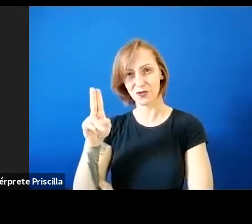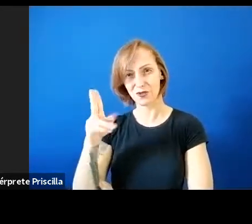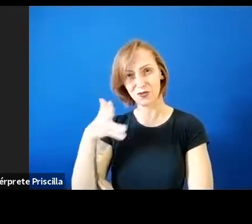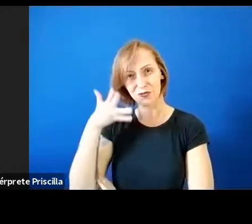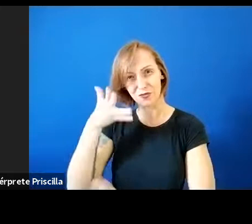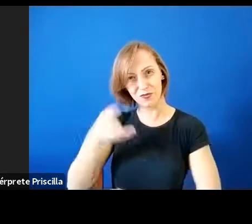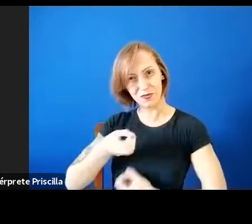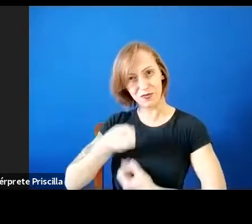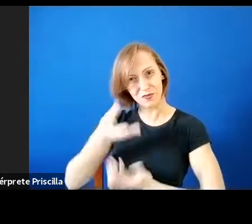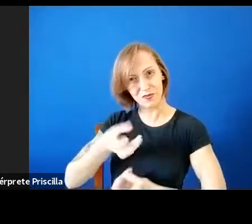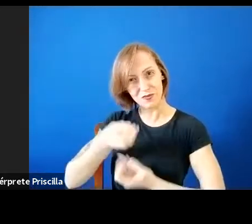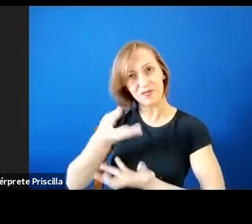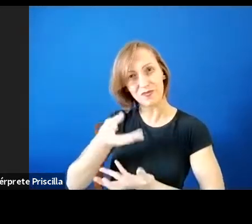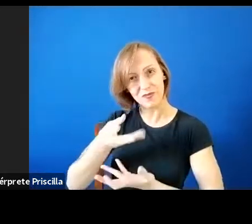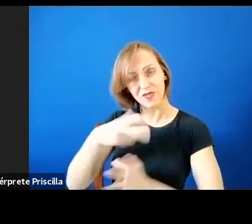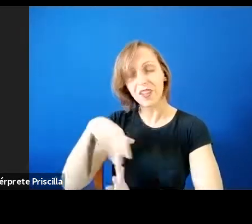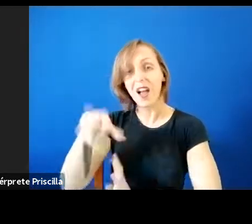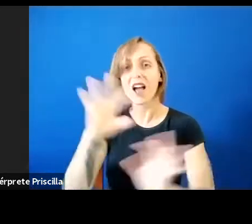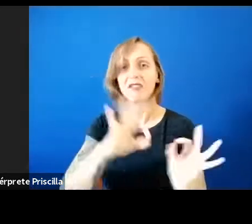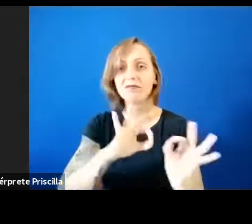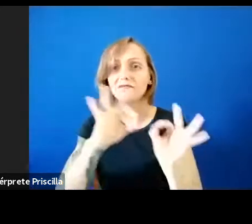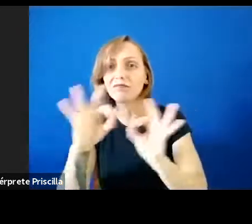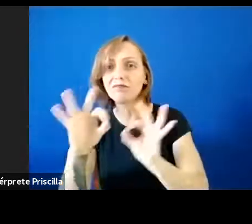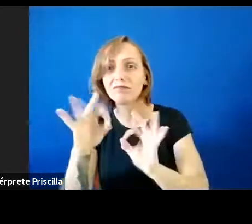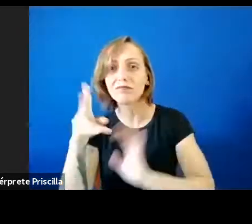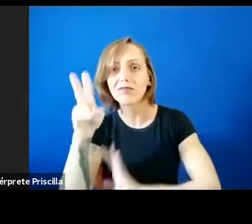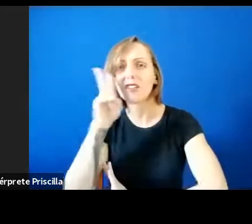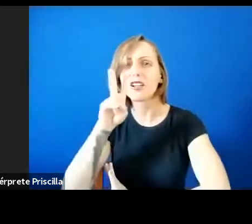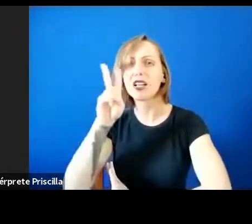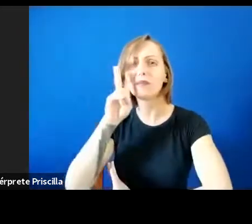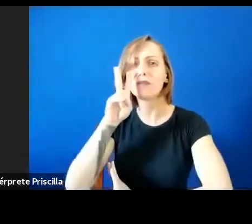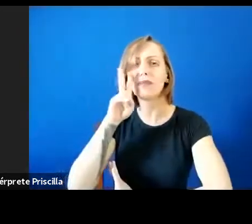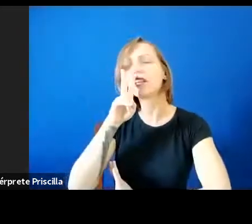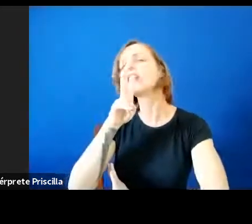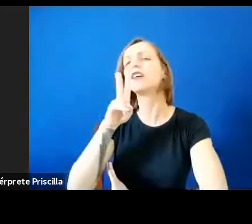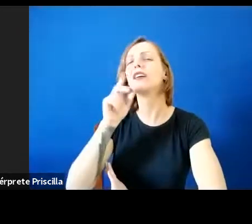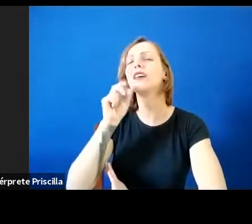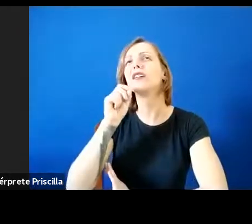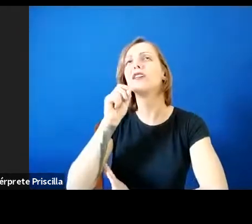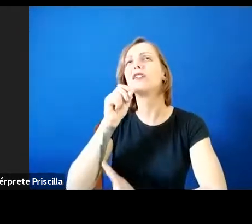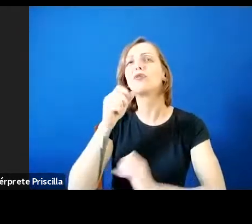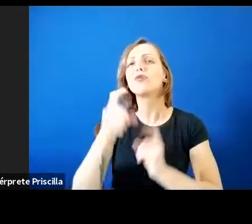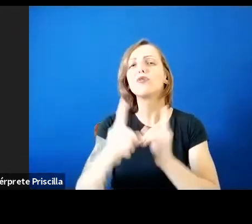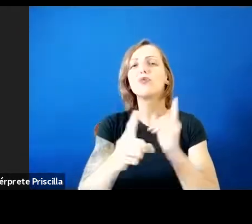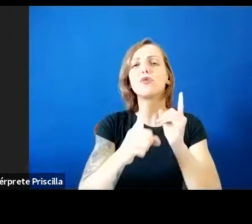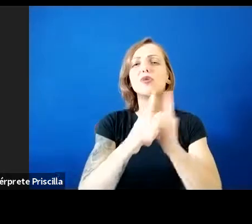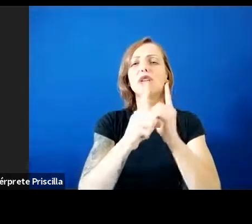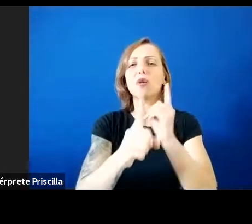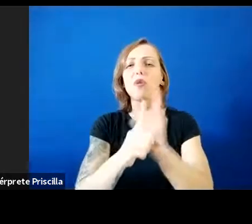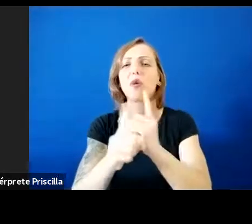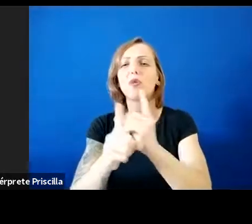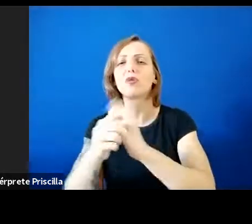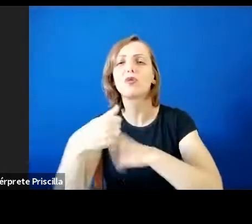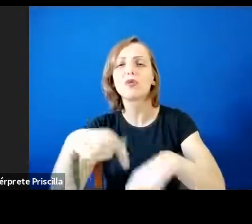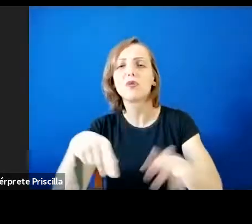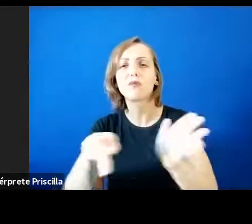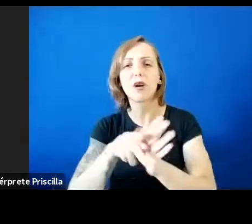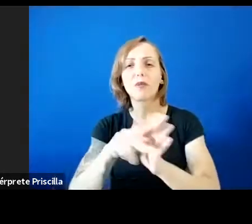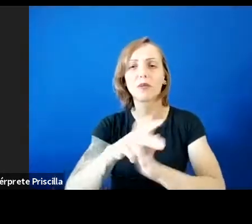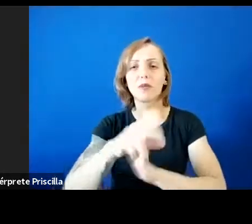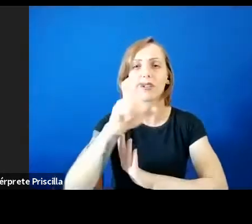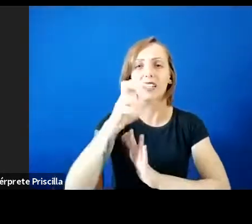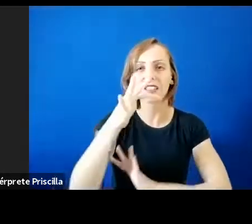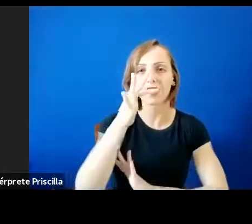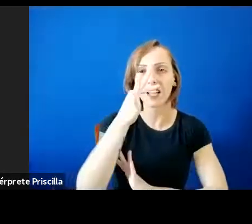lembrei de todos os encontros em que o Quinta das Plantas já esteve, né? E todas as vezes que a gente teve em